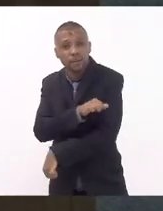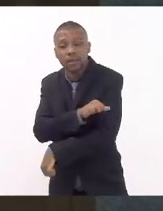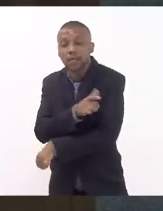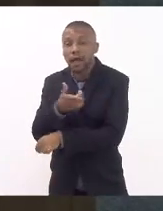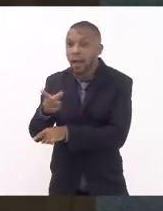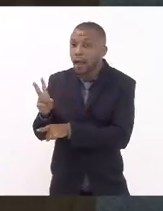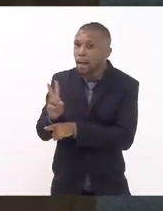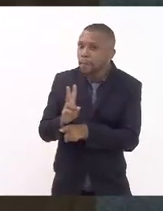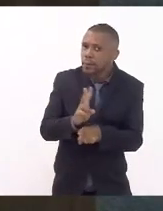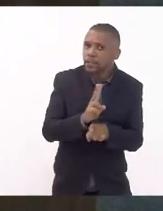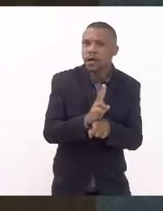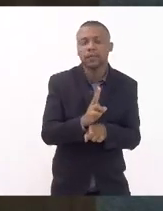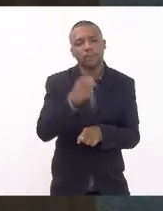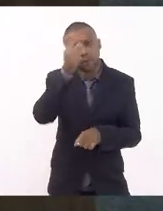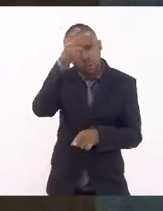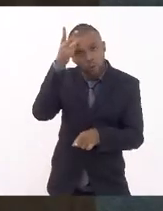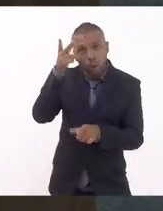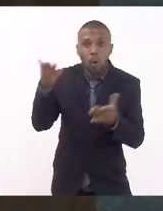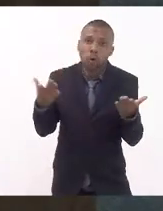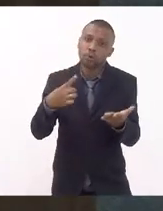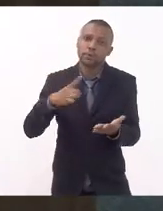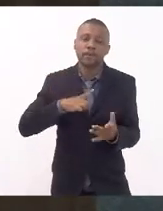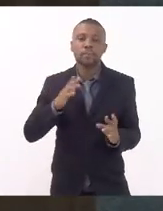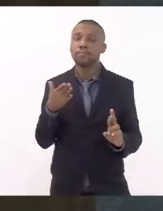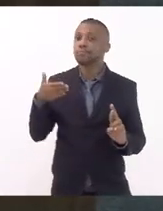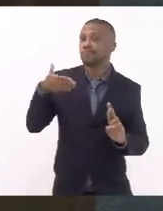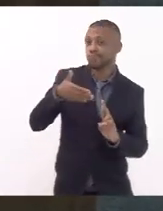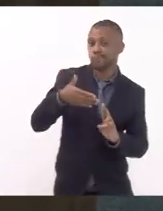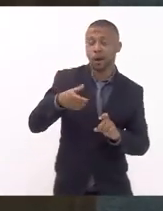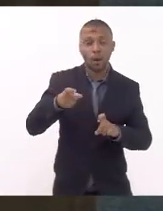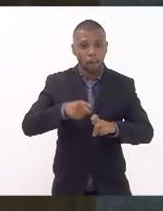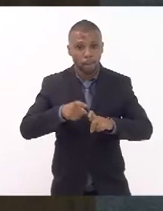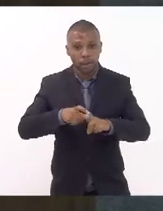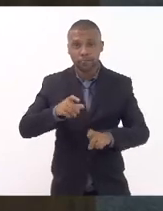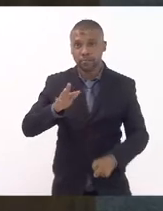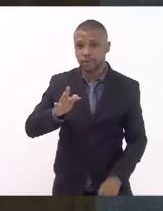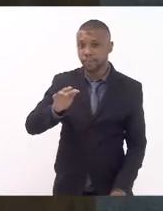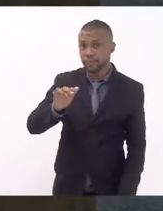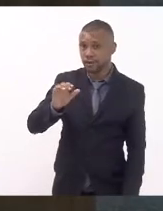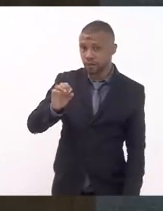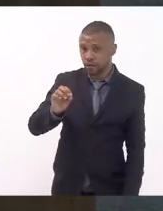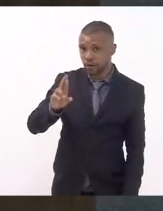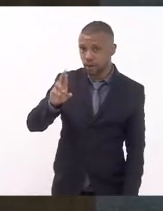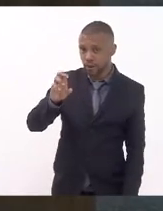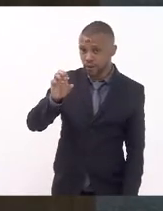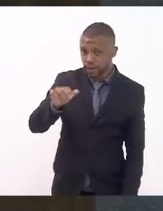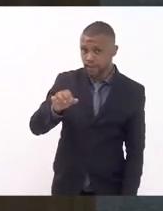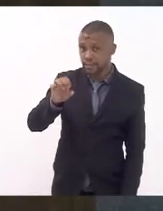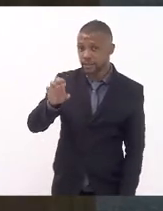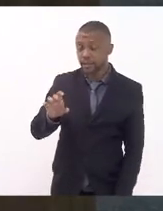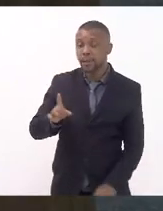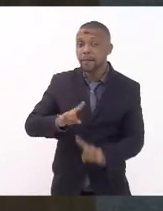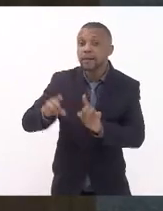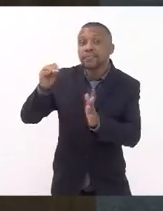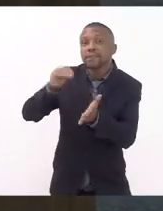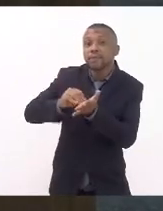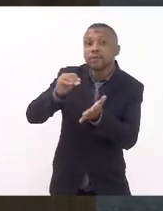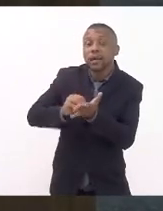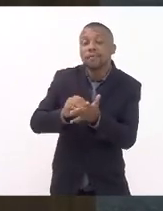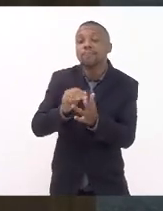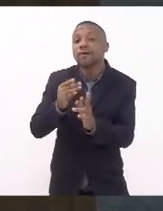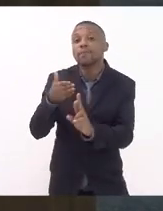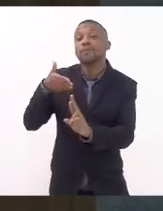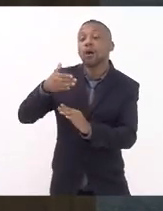município. Hoje nós temos a figura do médico forense, mas não tínhamos ainda a figura da